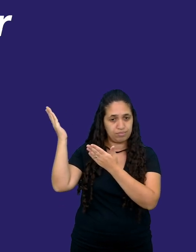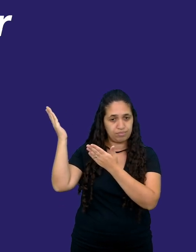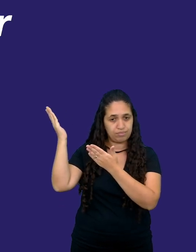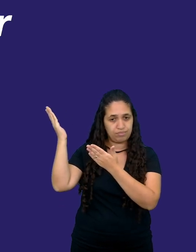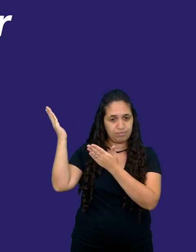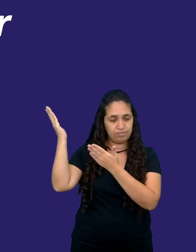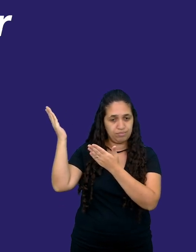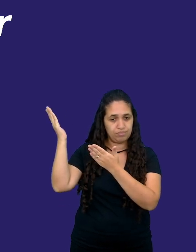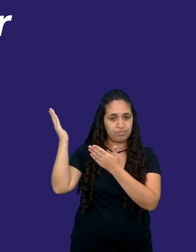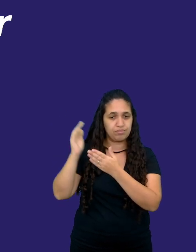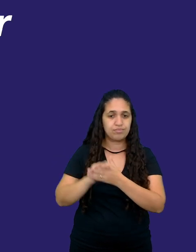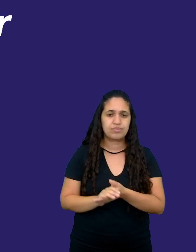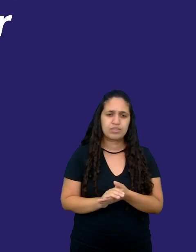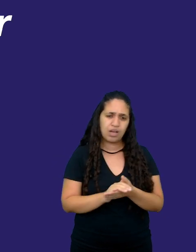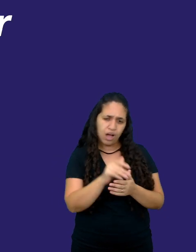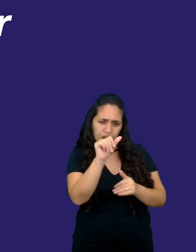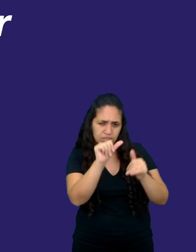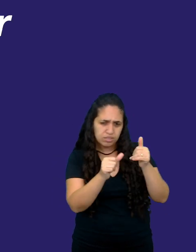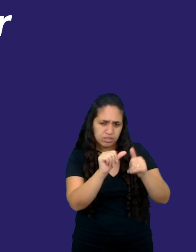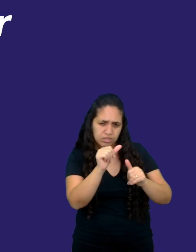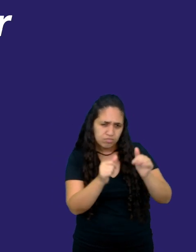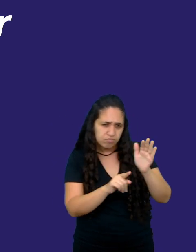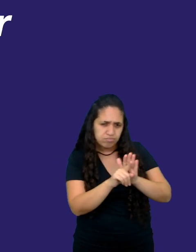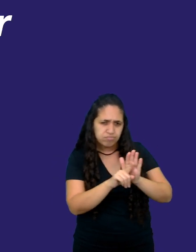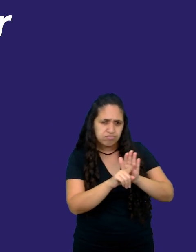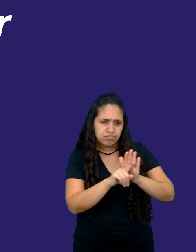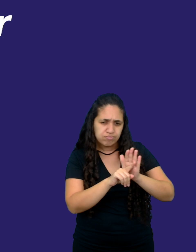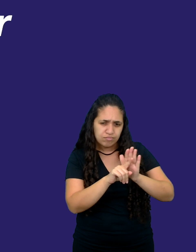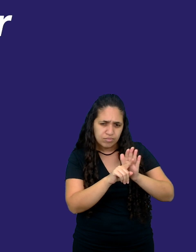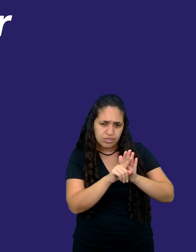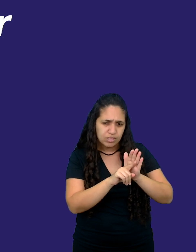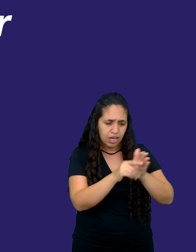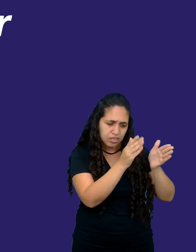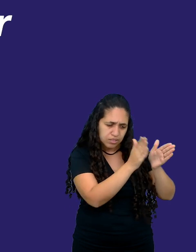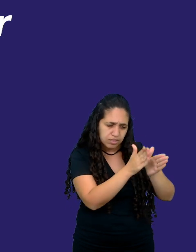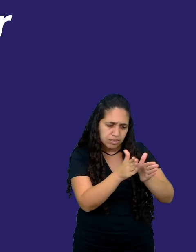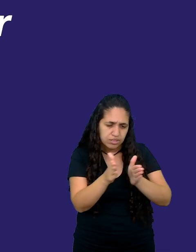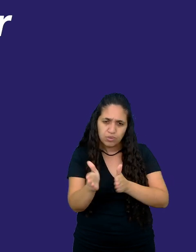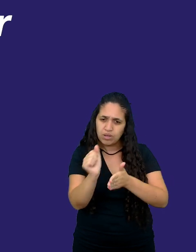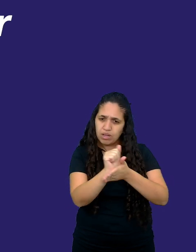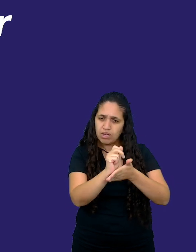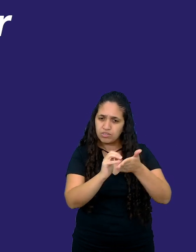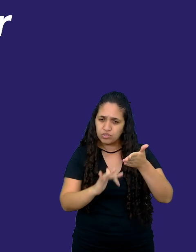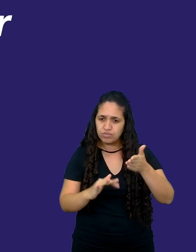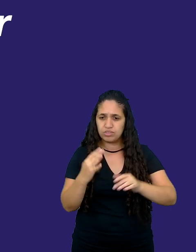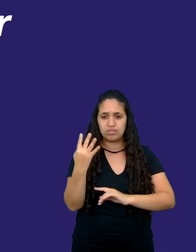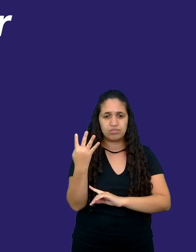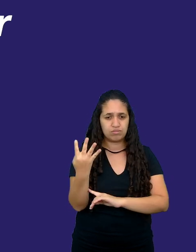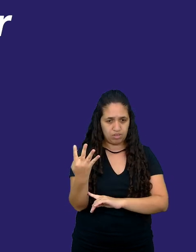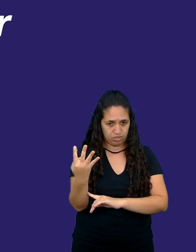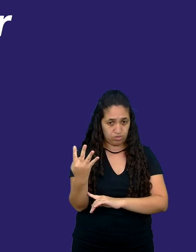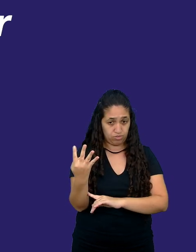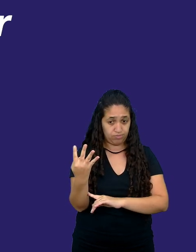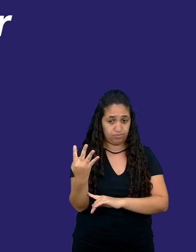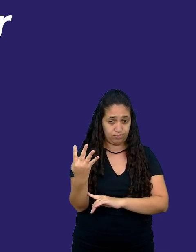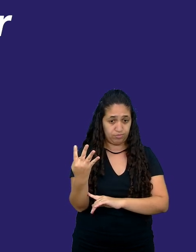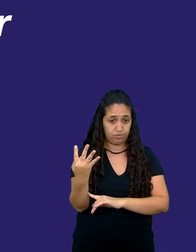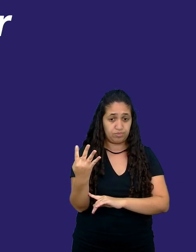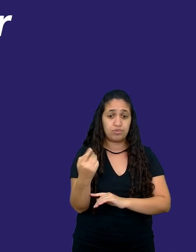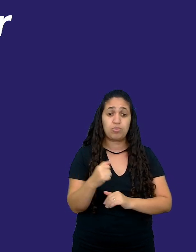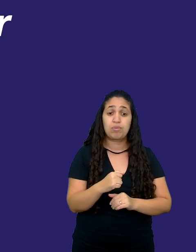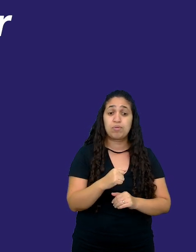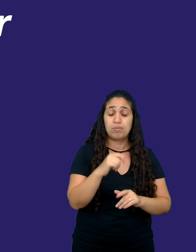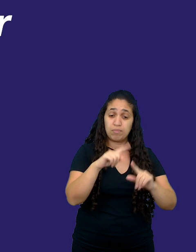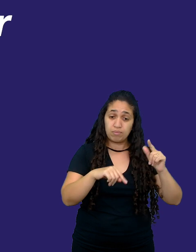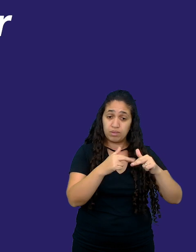Primeiro momento, a gente vai analisar a sequência de atividades 4 do volume 1 do material